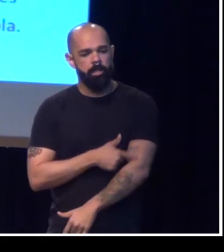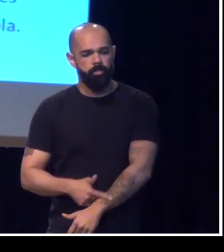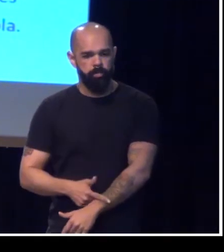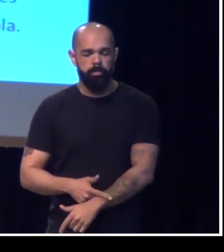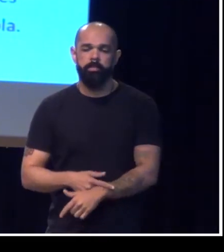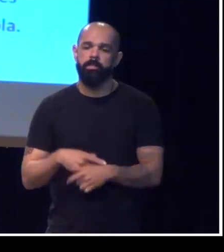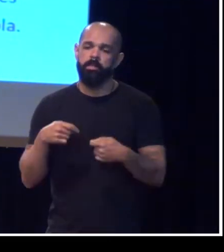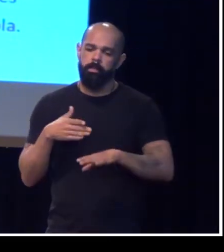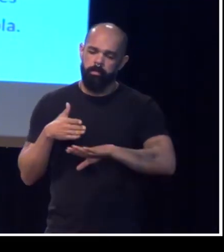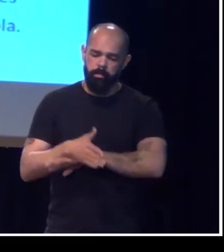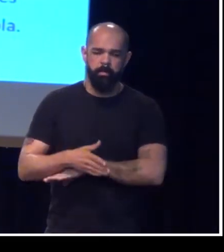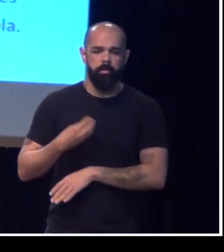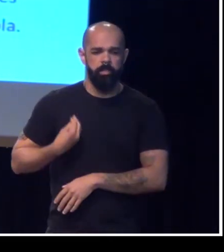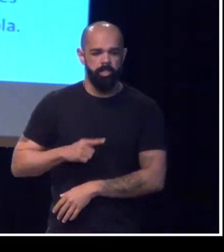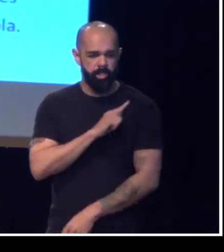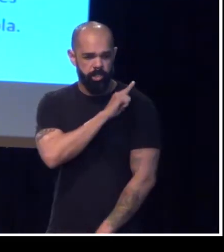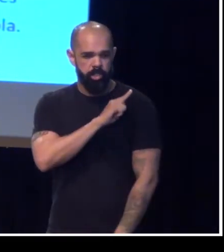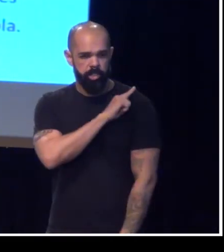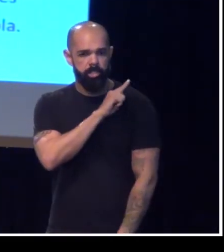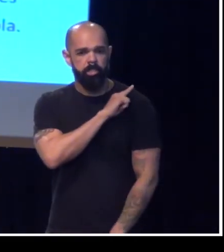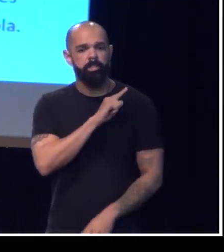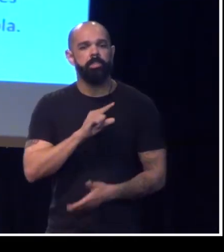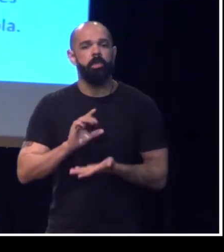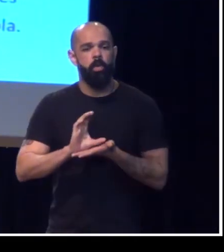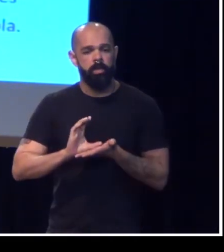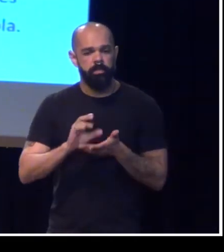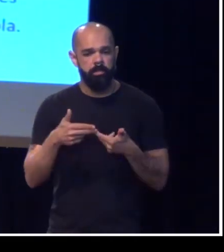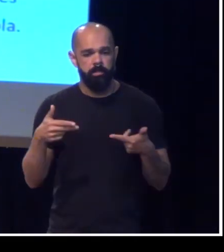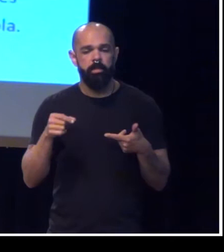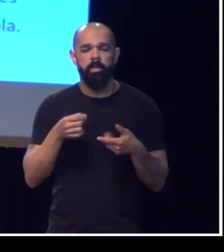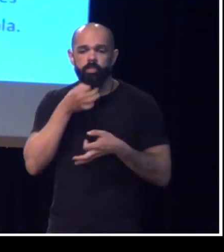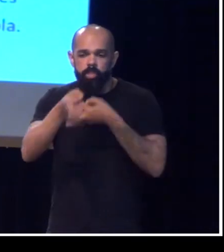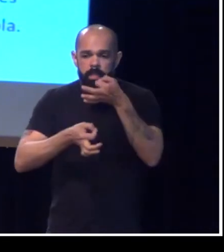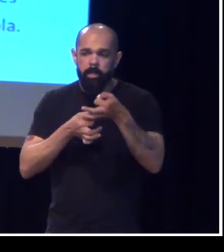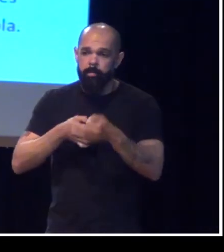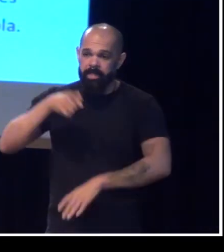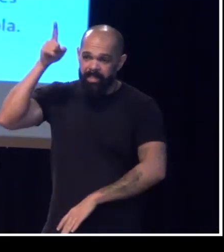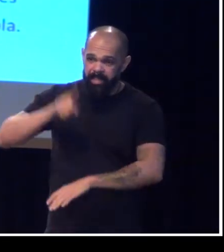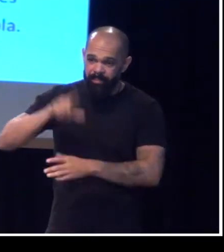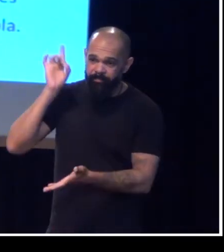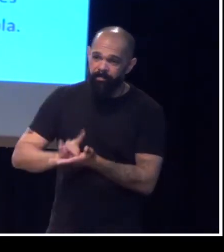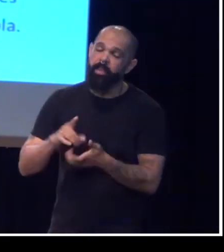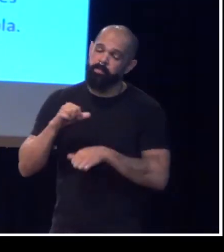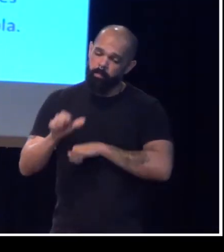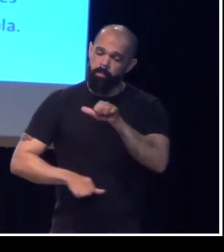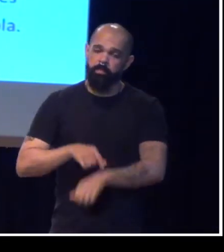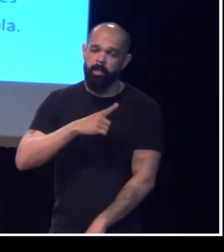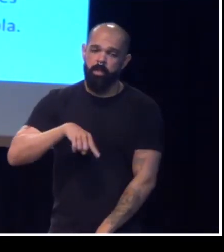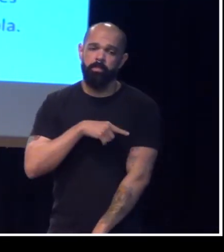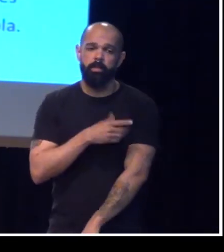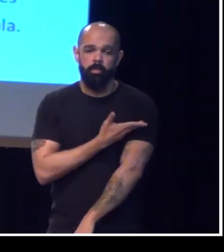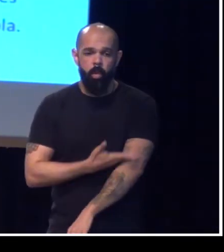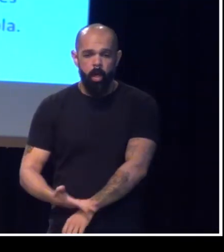gestão colegiada. É óbvio que eu estou dizendo aqui uma série de sugestões que, na prática, a gente precisa modificar as nossas atitudes para que elas